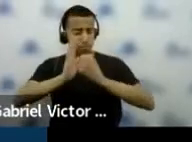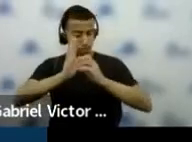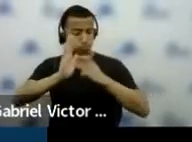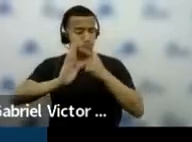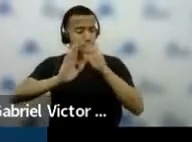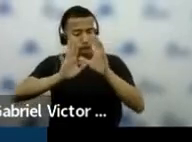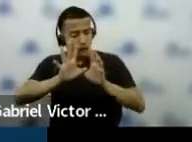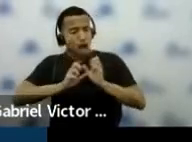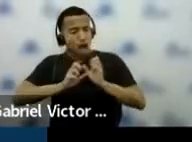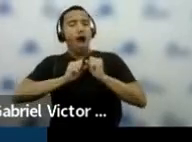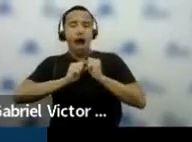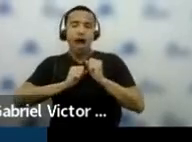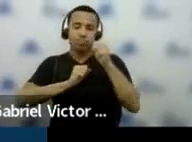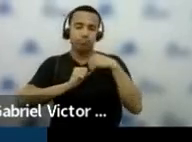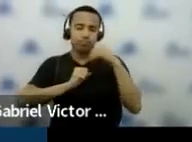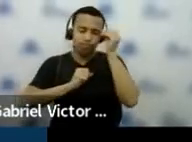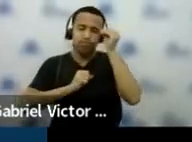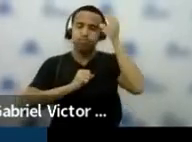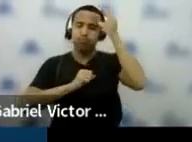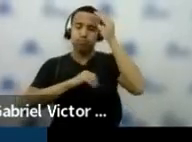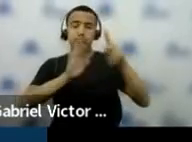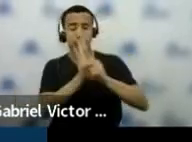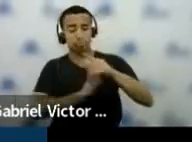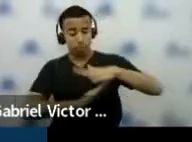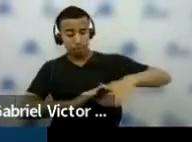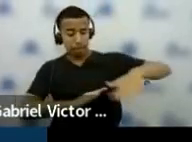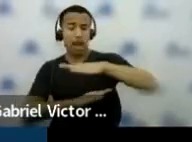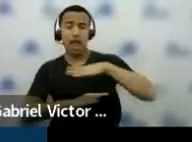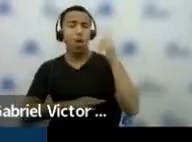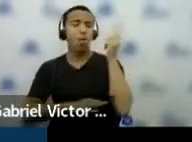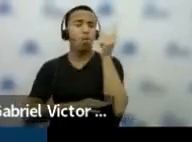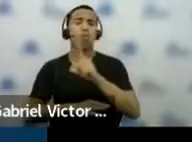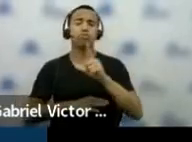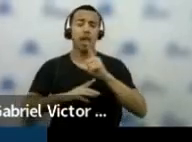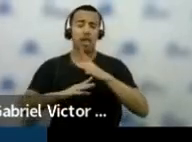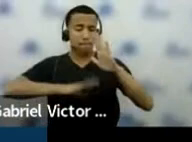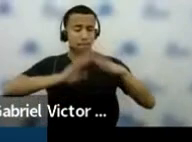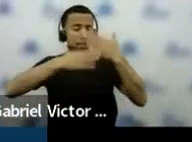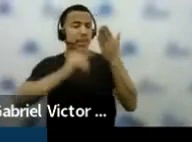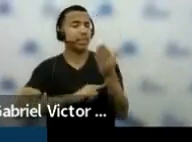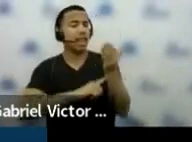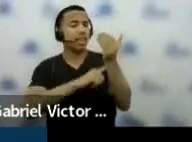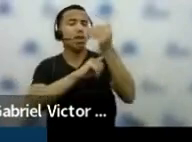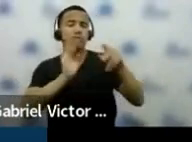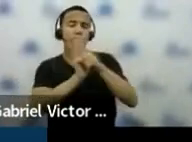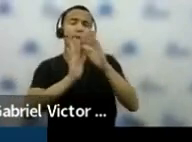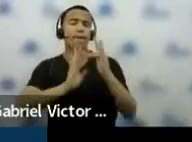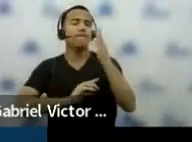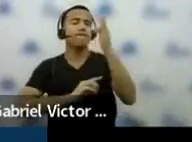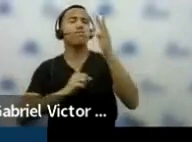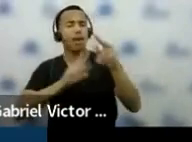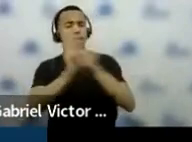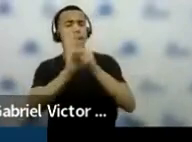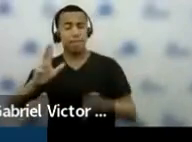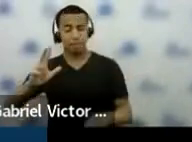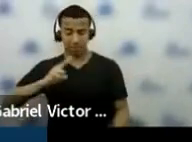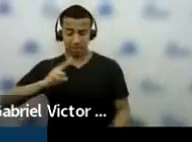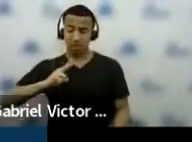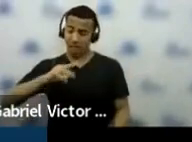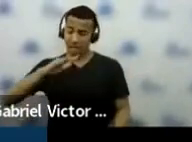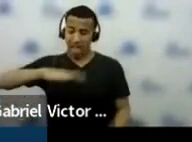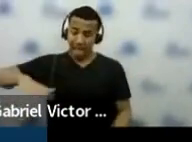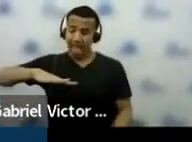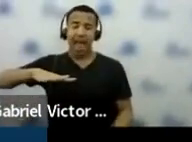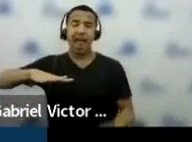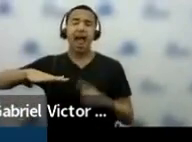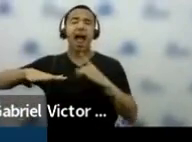desenvolver competências nas nossas ICTs, para que elas possam desenvolver tecnologias no futuro para o setor privado, em áreas que estão na